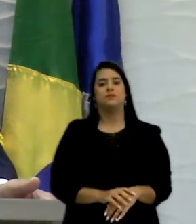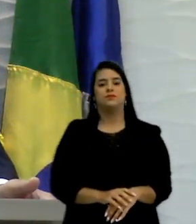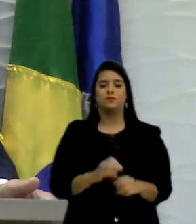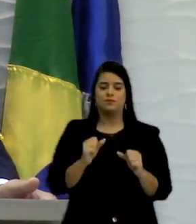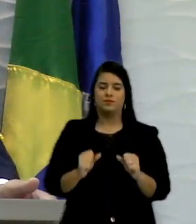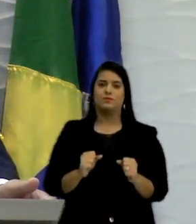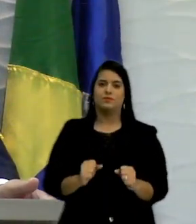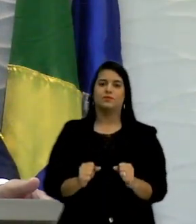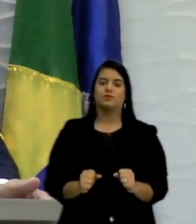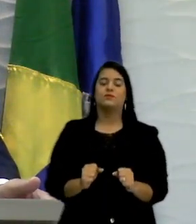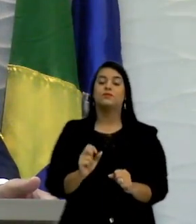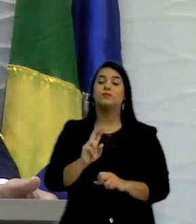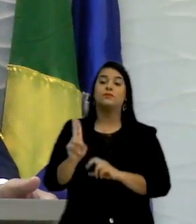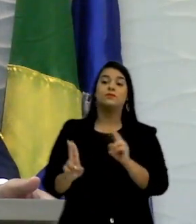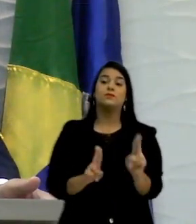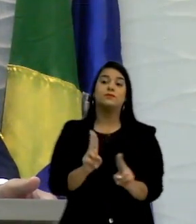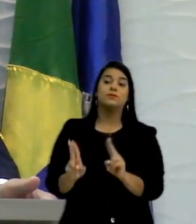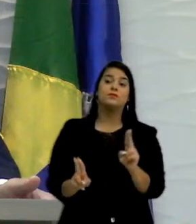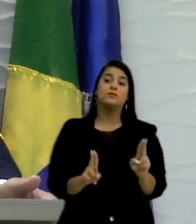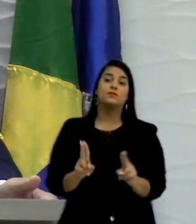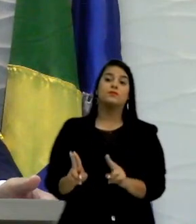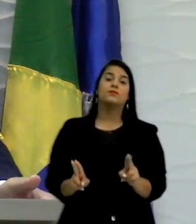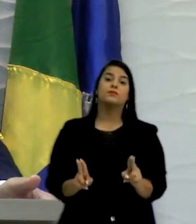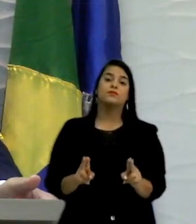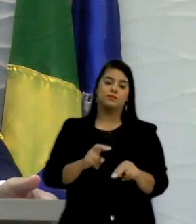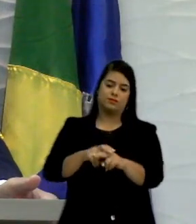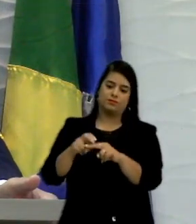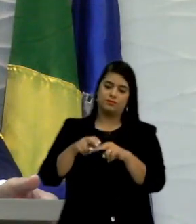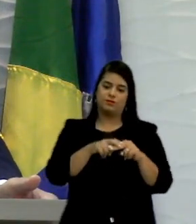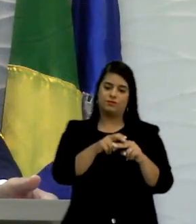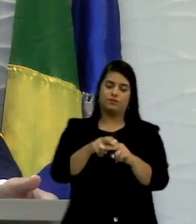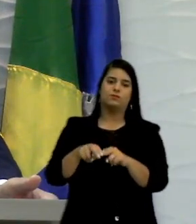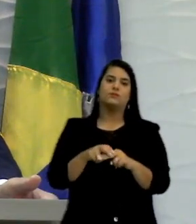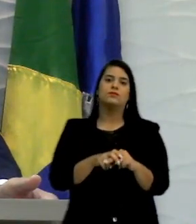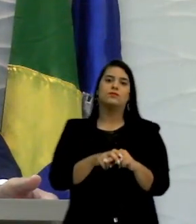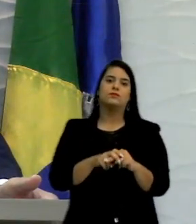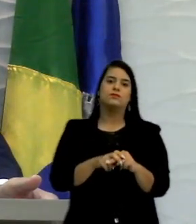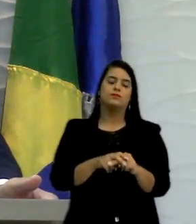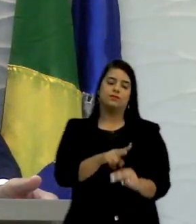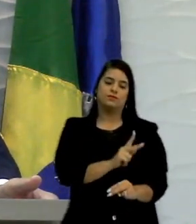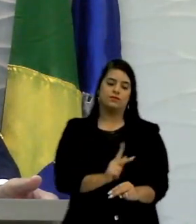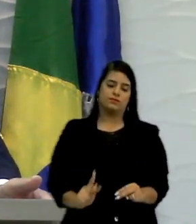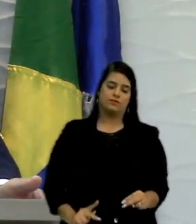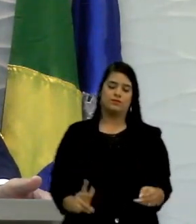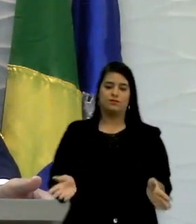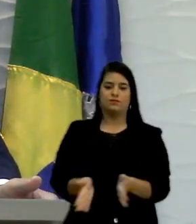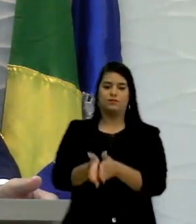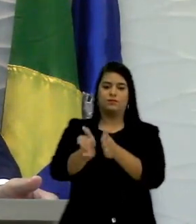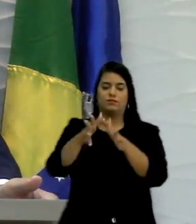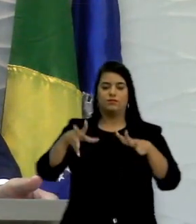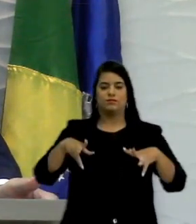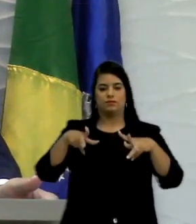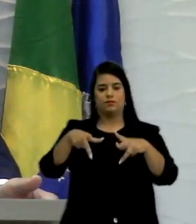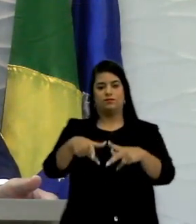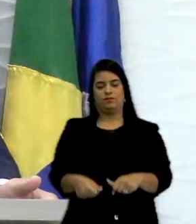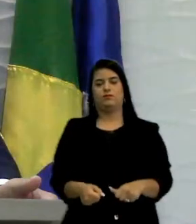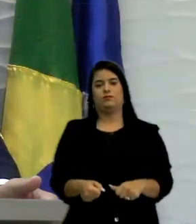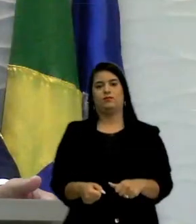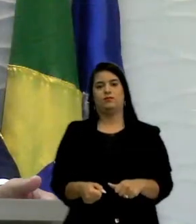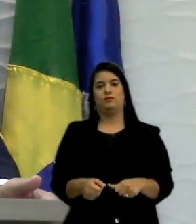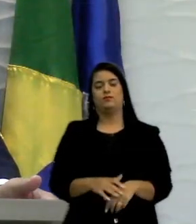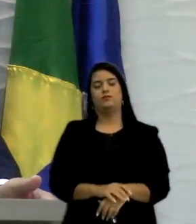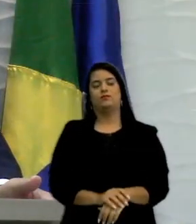seu nome à disposição para disputar uma cadeira aqui na Casa Legislativa. Então, parabenizar também a todos que estão aí, né,